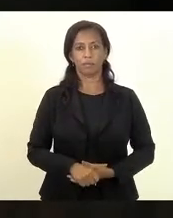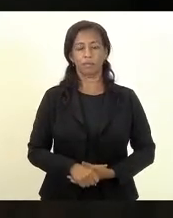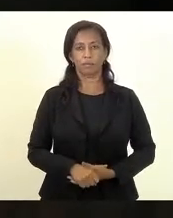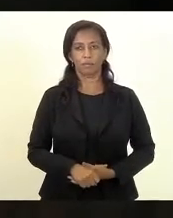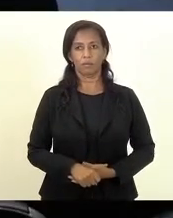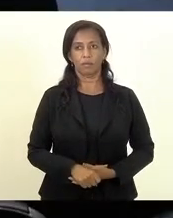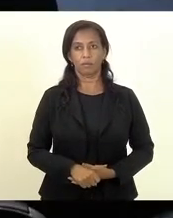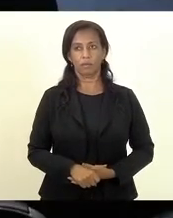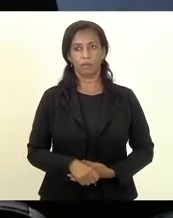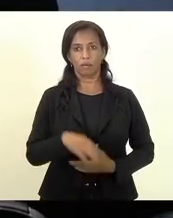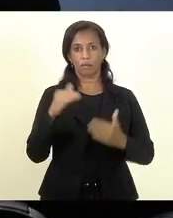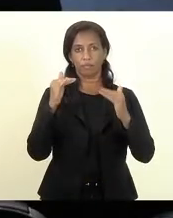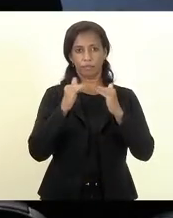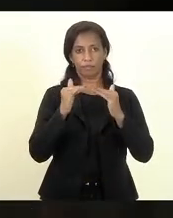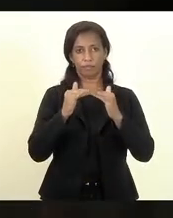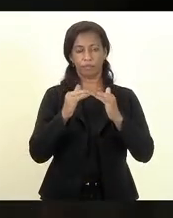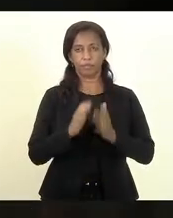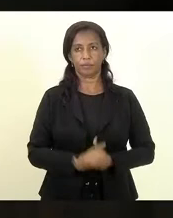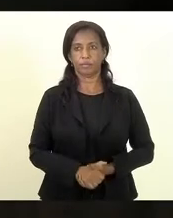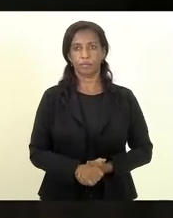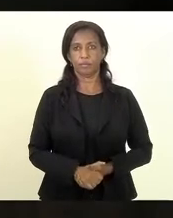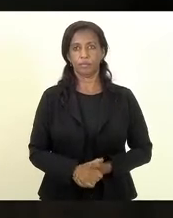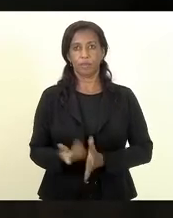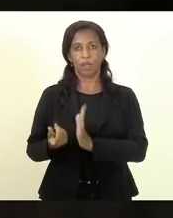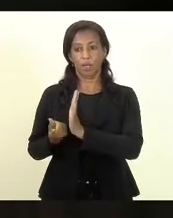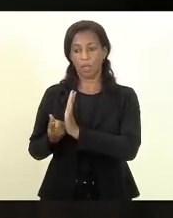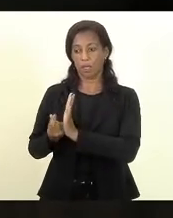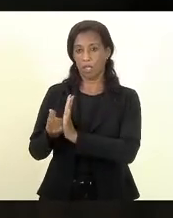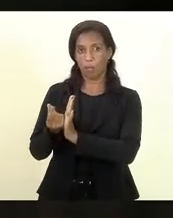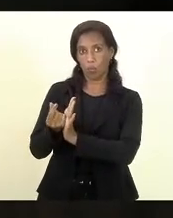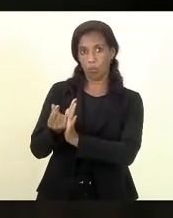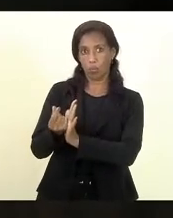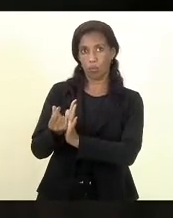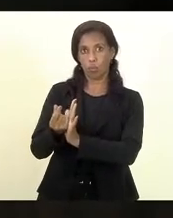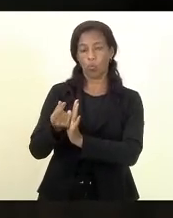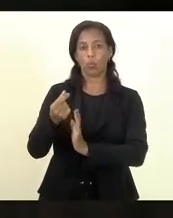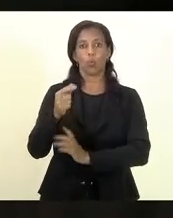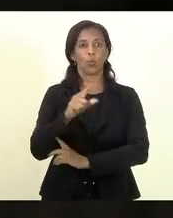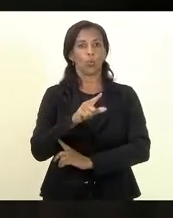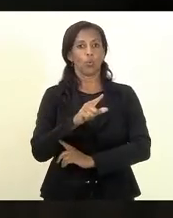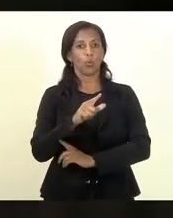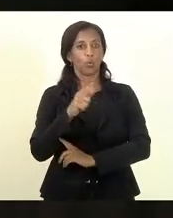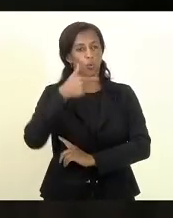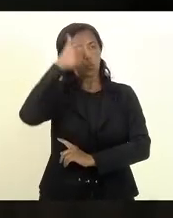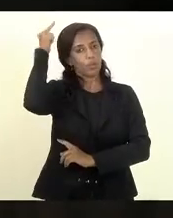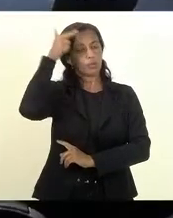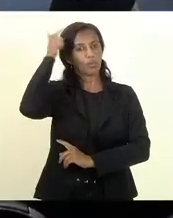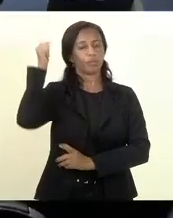No mérito, favorável. Pela Comissão de Tributação, deputado Luiz Paulo.